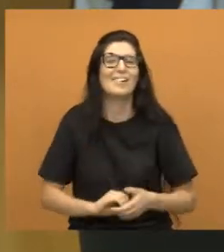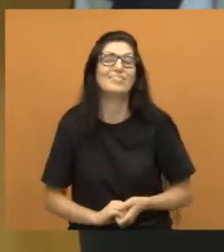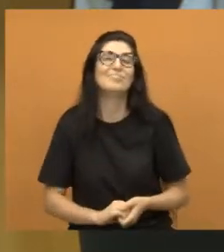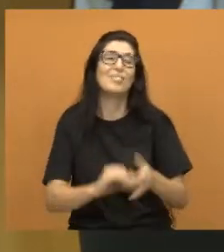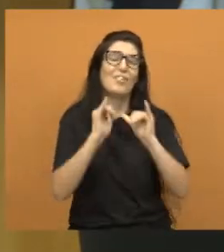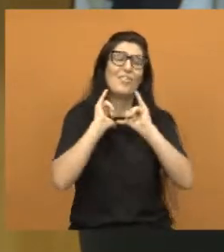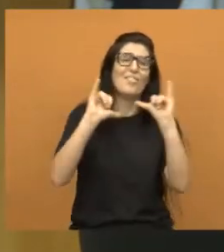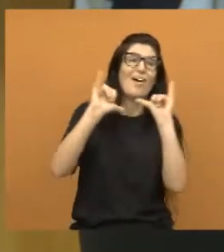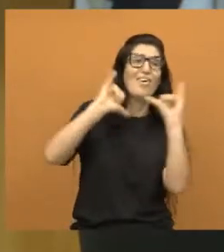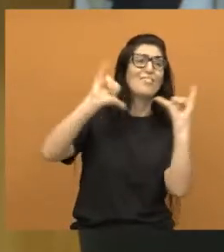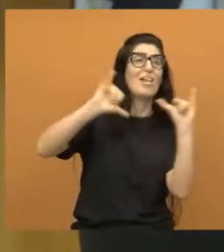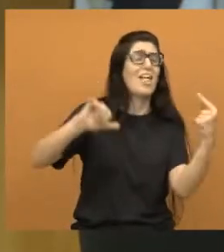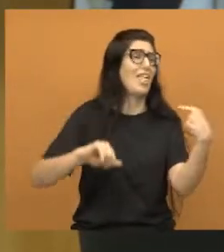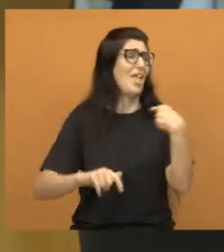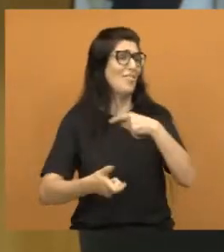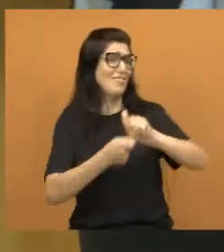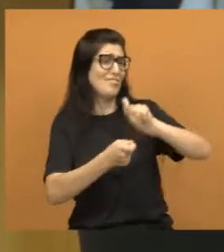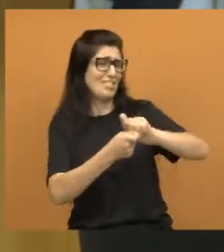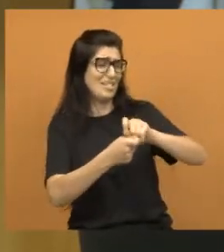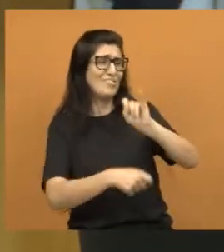estou fazendo.